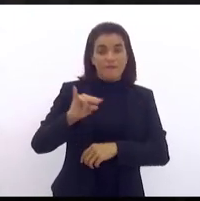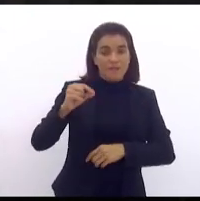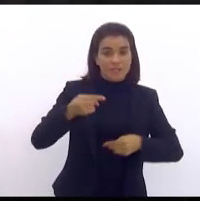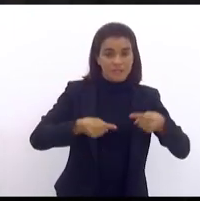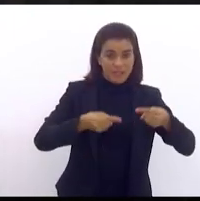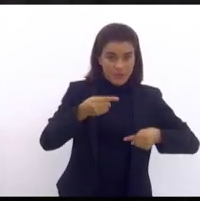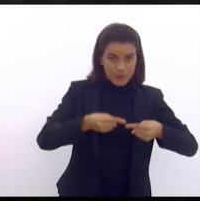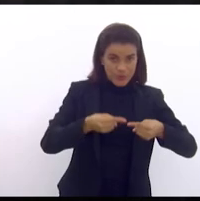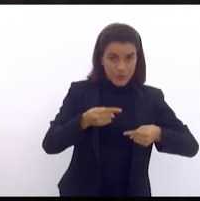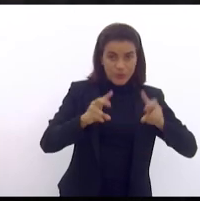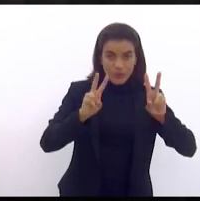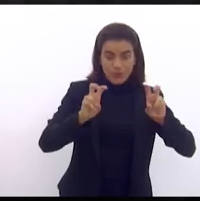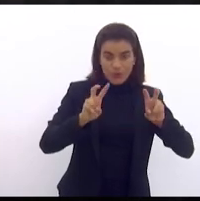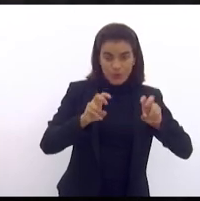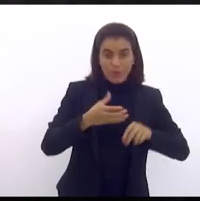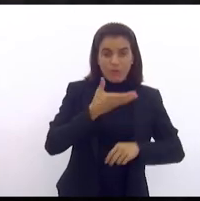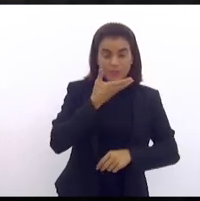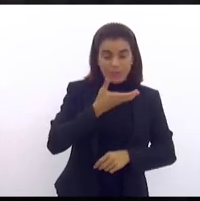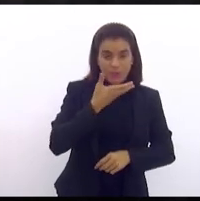final de ano